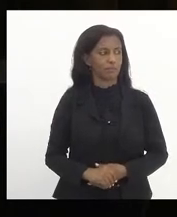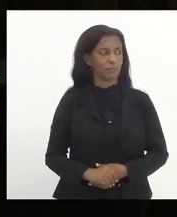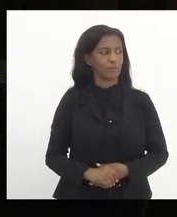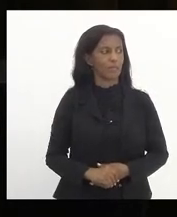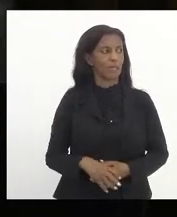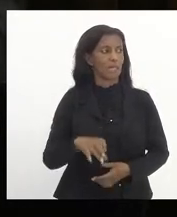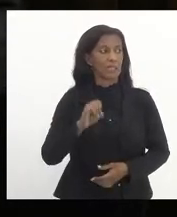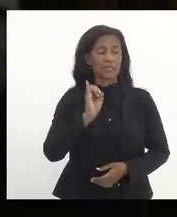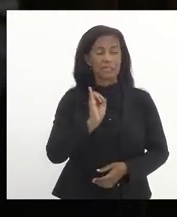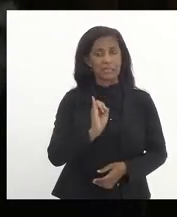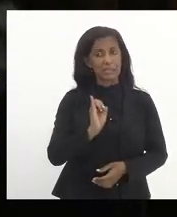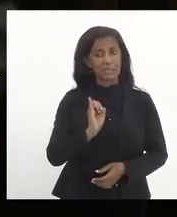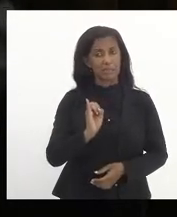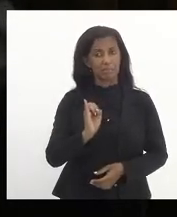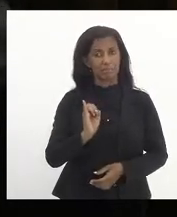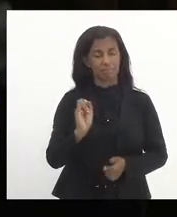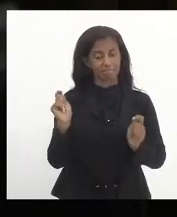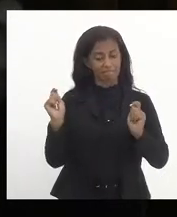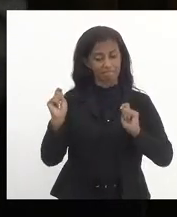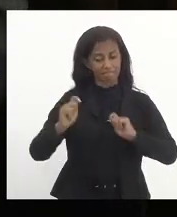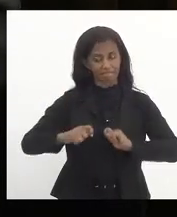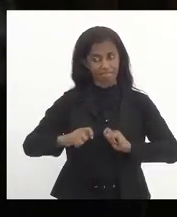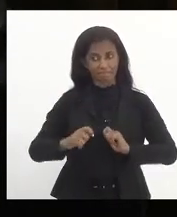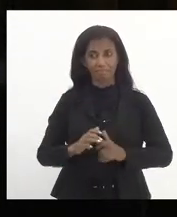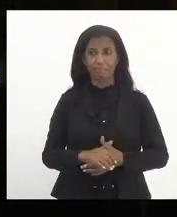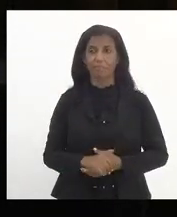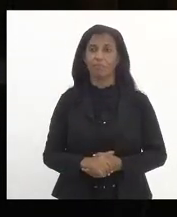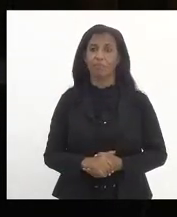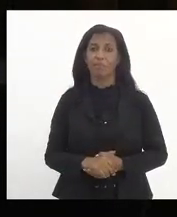se pelo menos, deputada Célia,